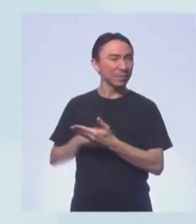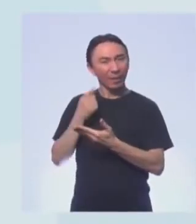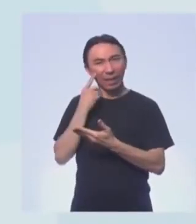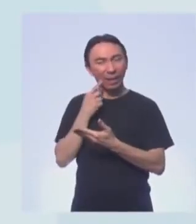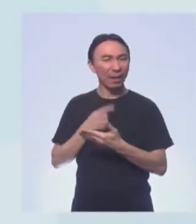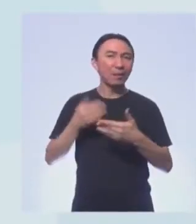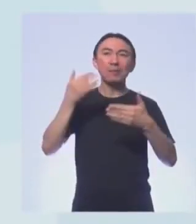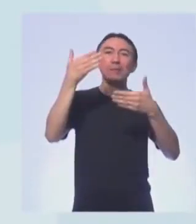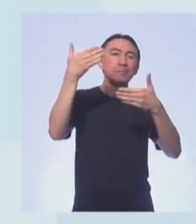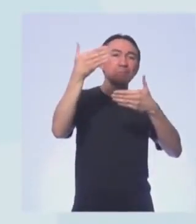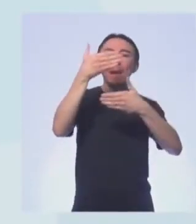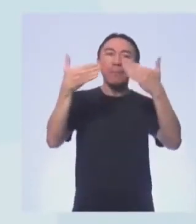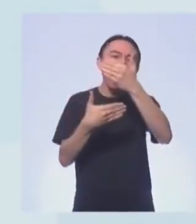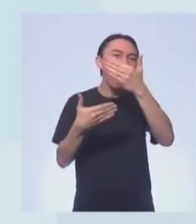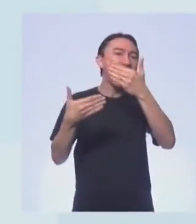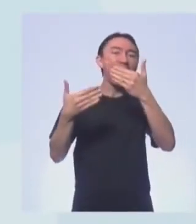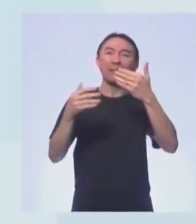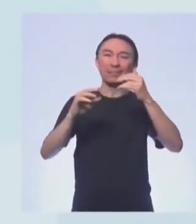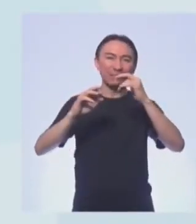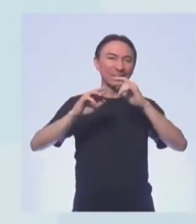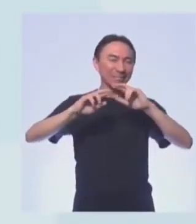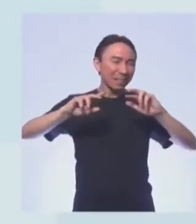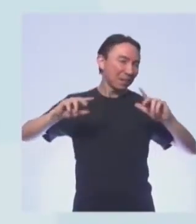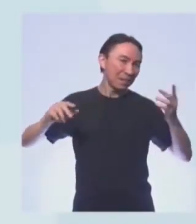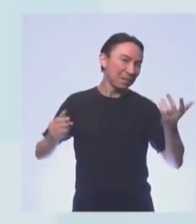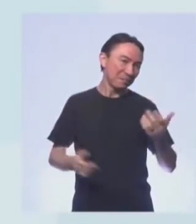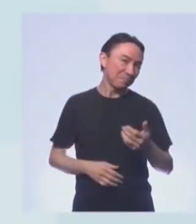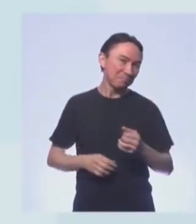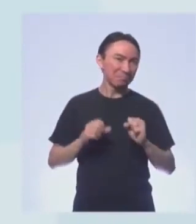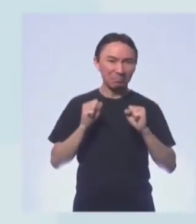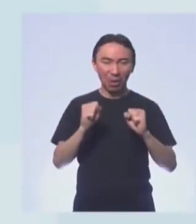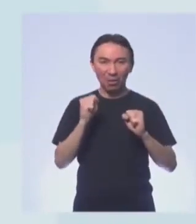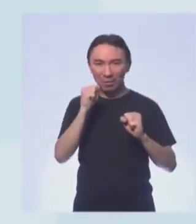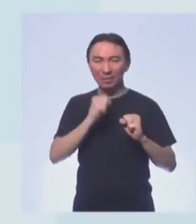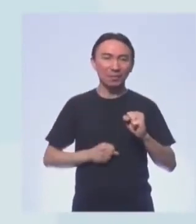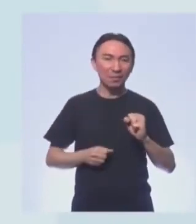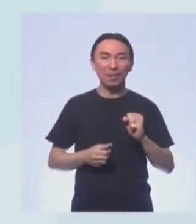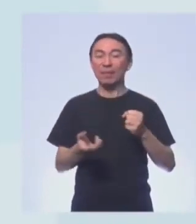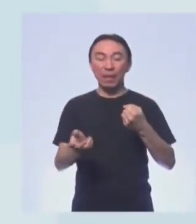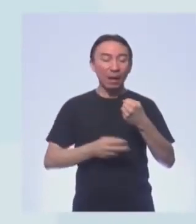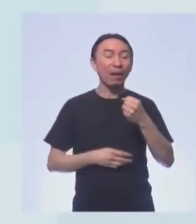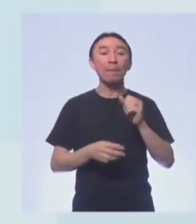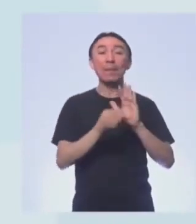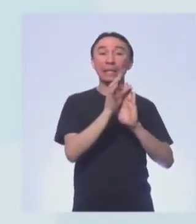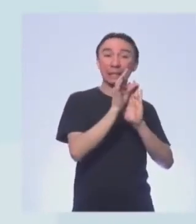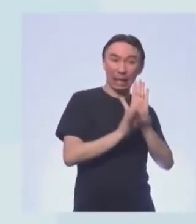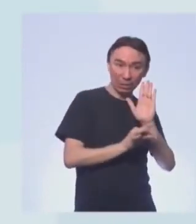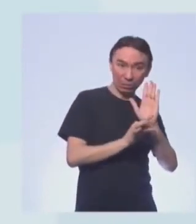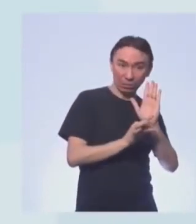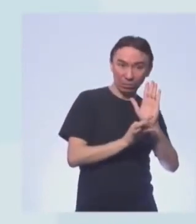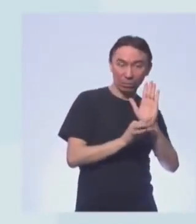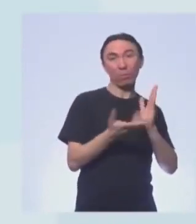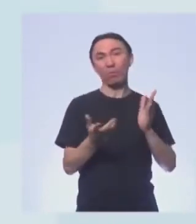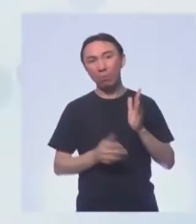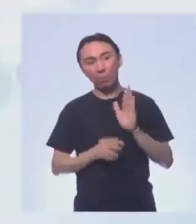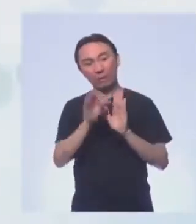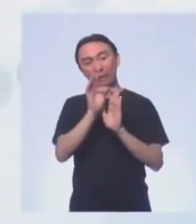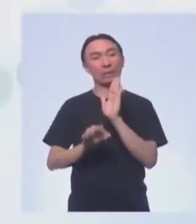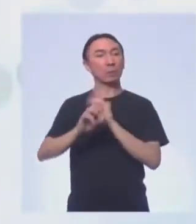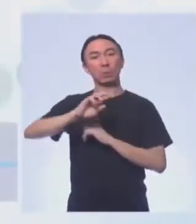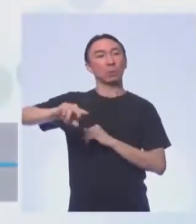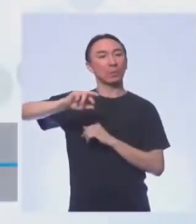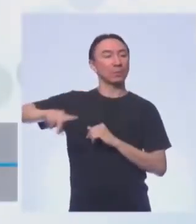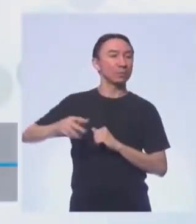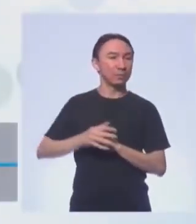cartazes, essas informações que vêm, tanto com informações verbais como não verbais para a gente. Né? O infográfico é informação